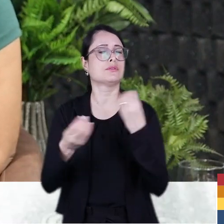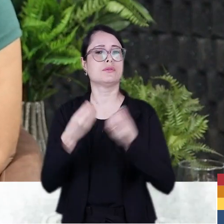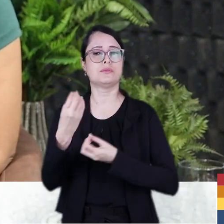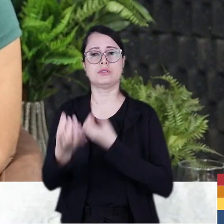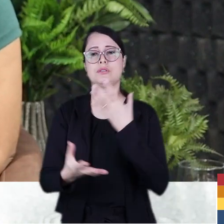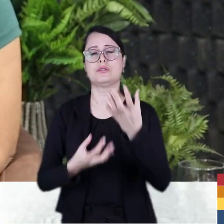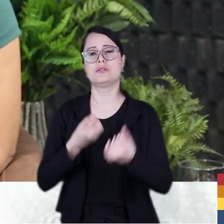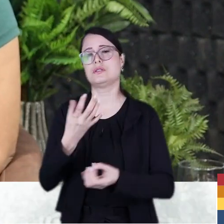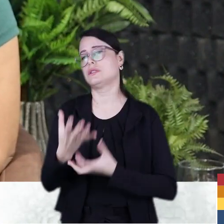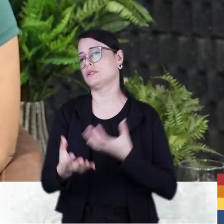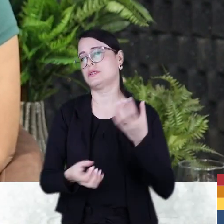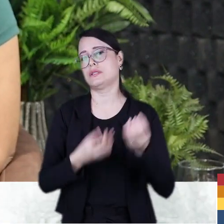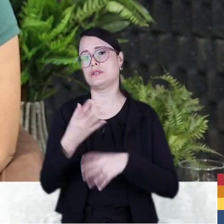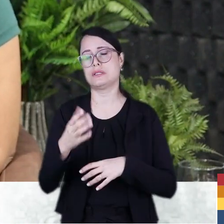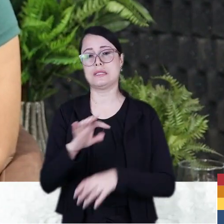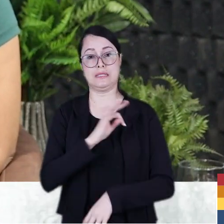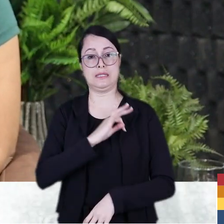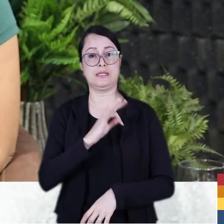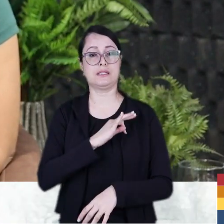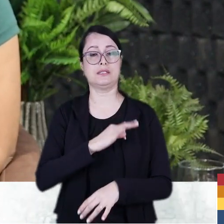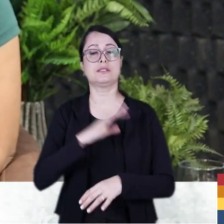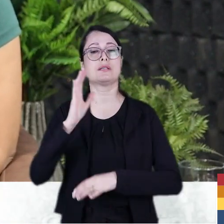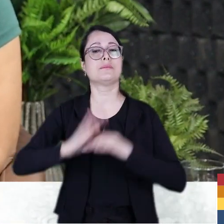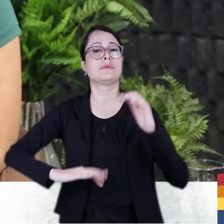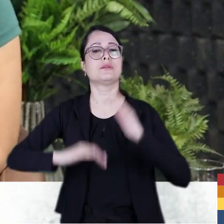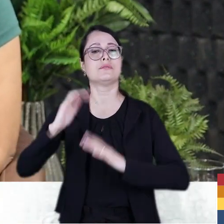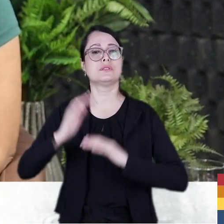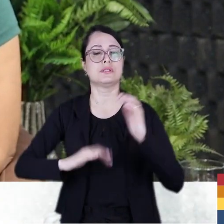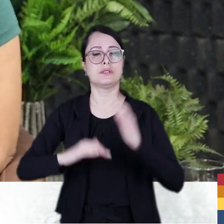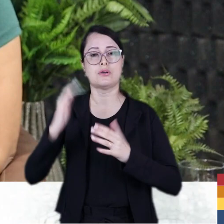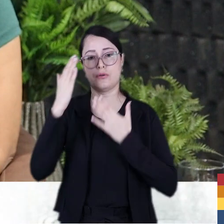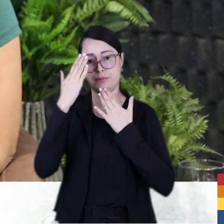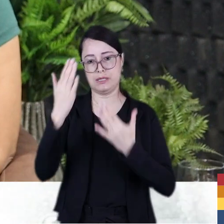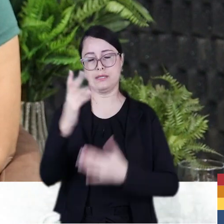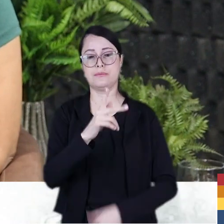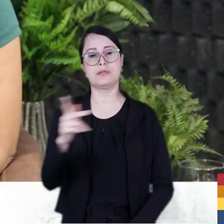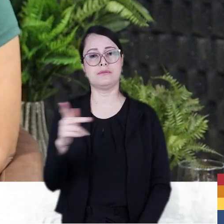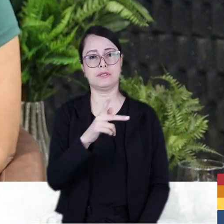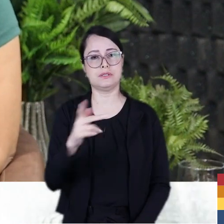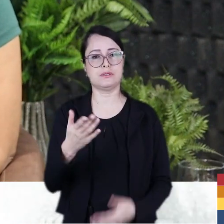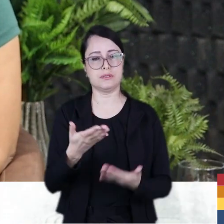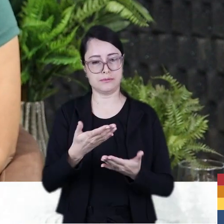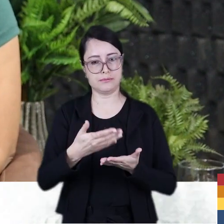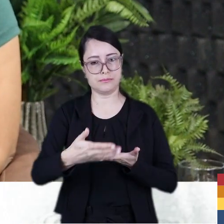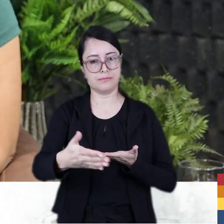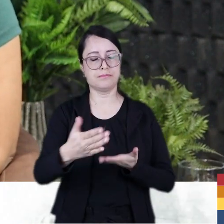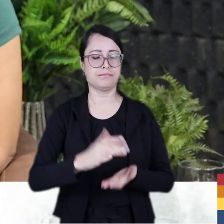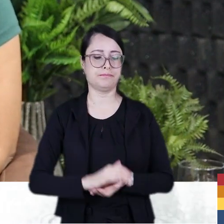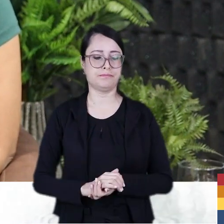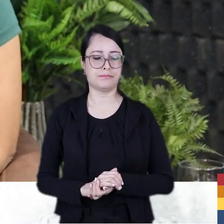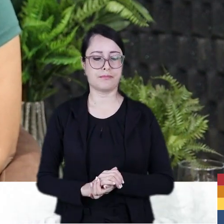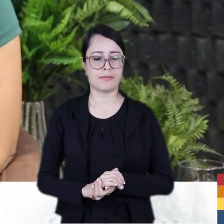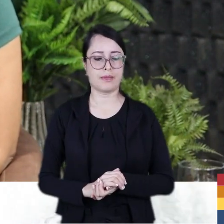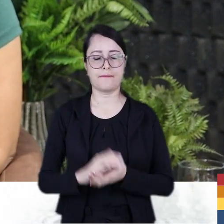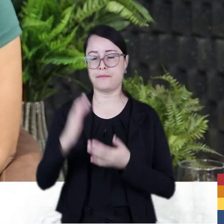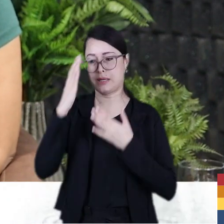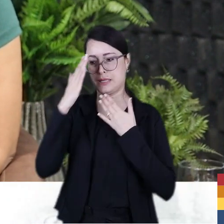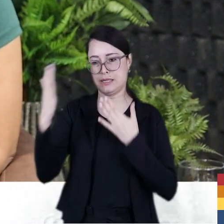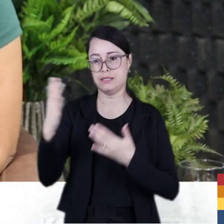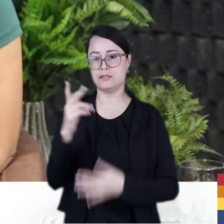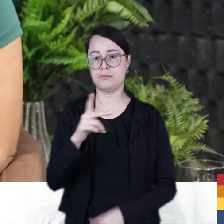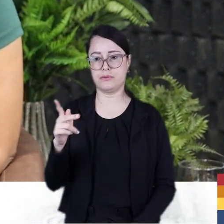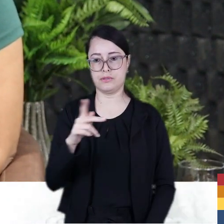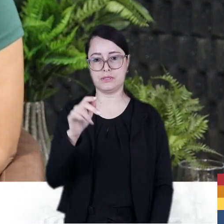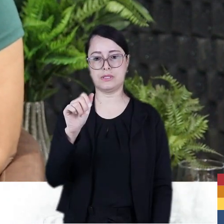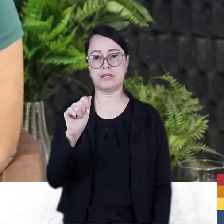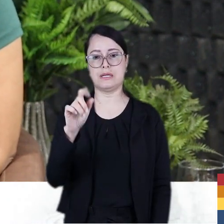trazer pra gente aí, né, essa perspectiva da oferta, das possibilidades de oferta e também trazer